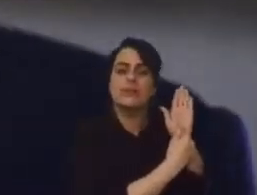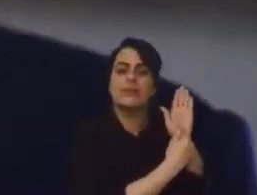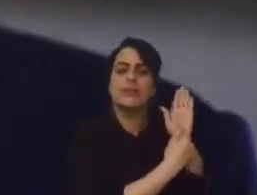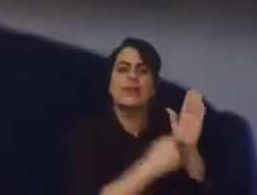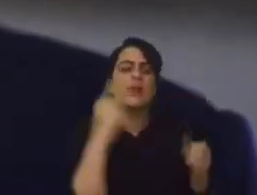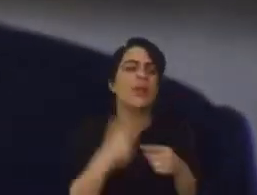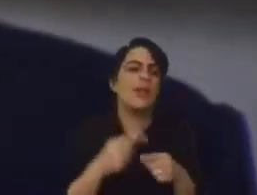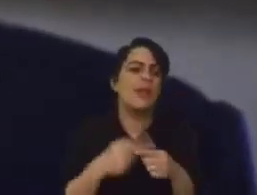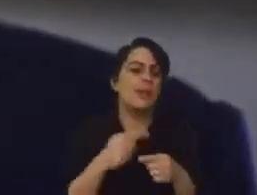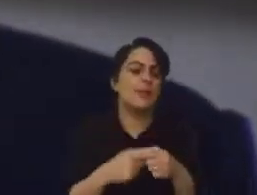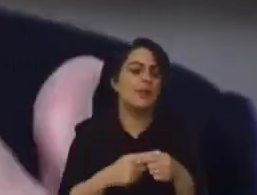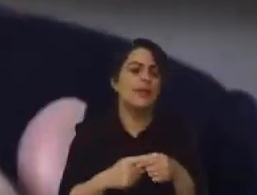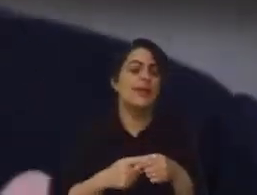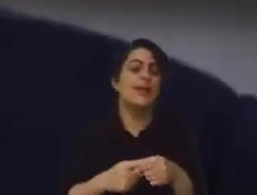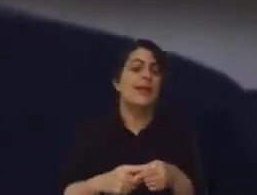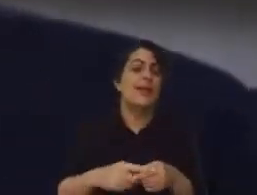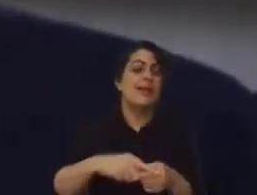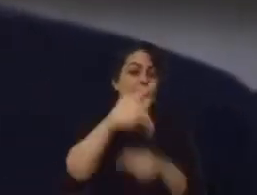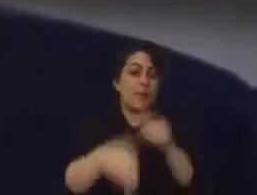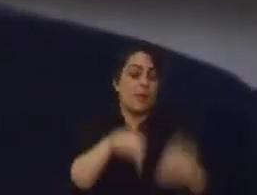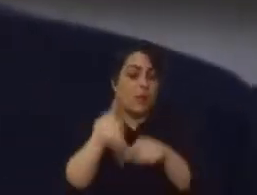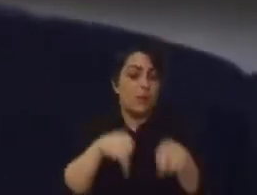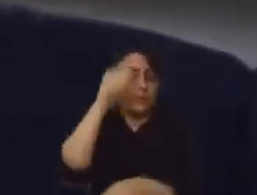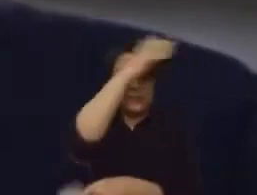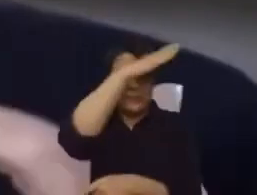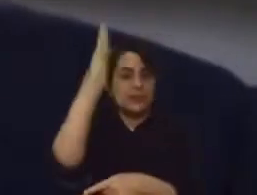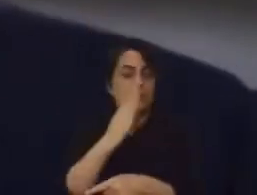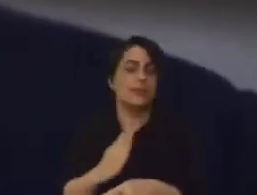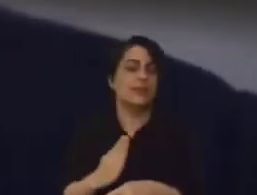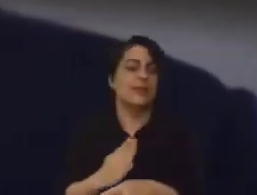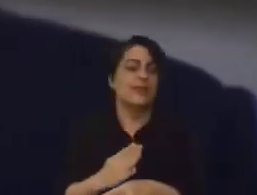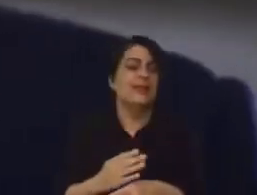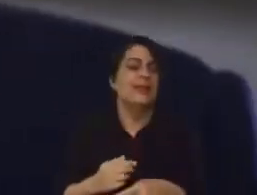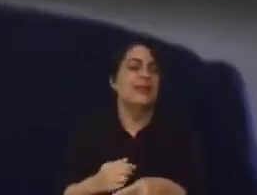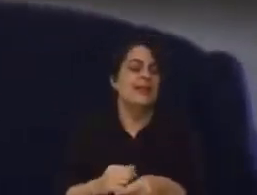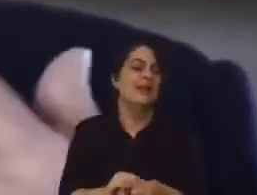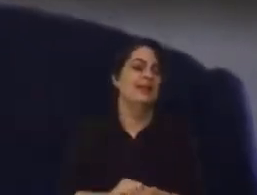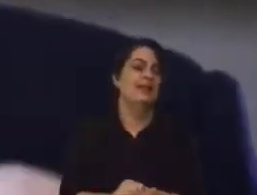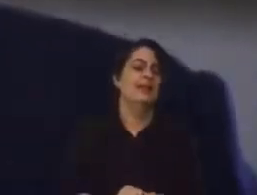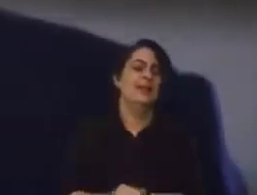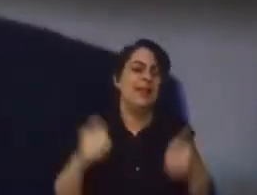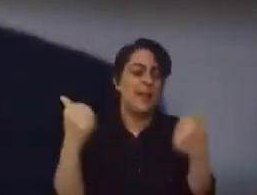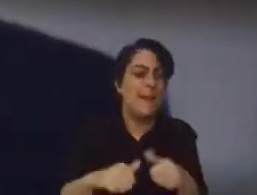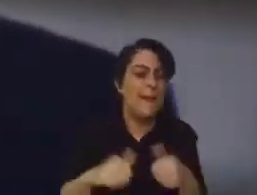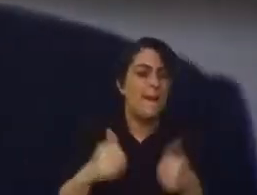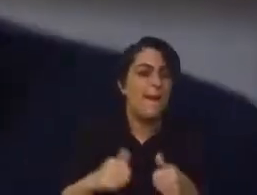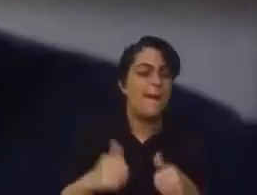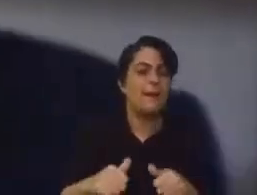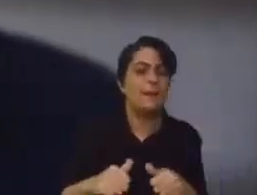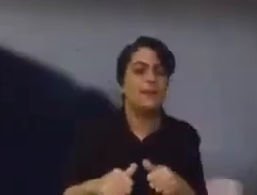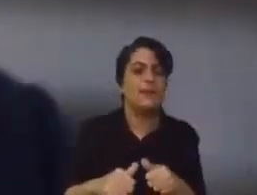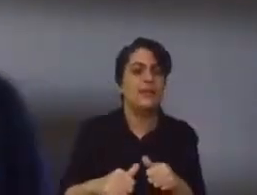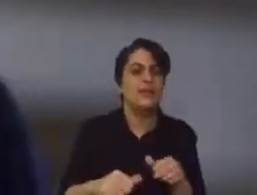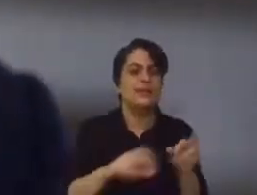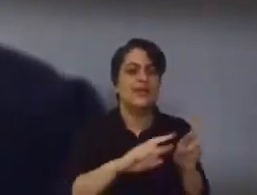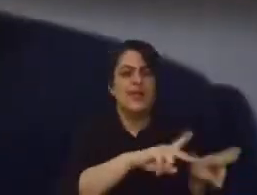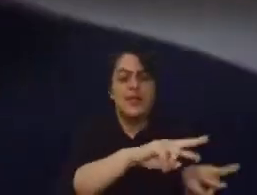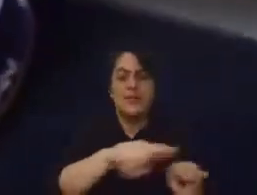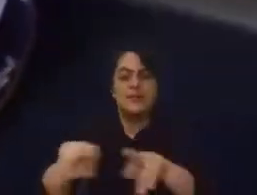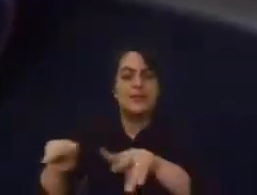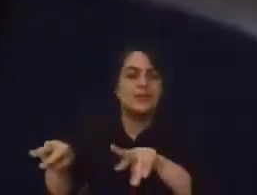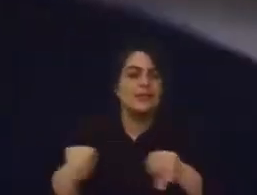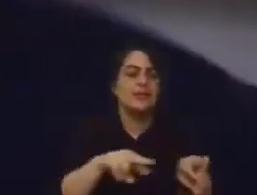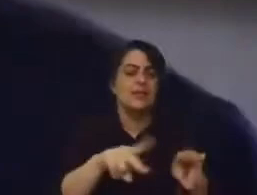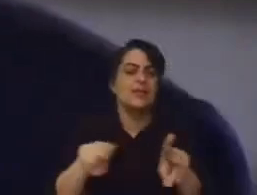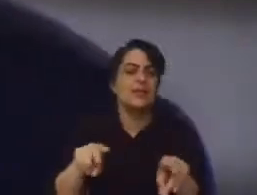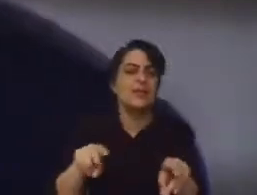povo brasileiro. Nós precisamos tirar da biodiversidade, sabe, dos nossos biomas, uma fonte de